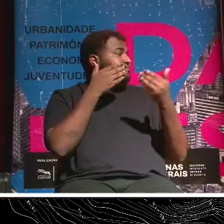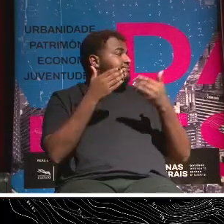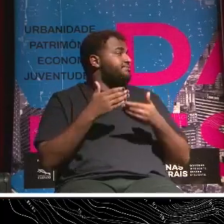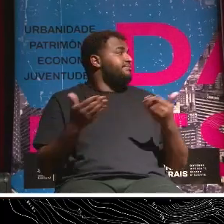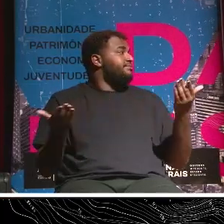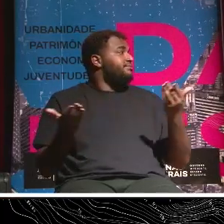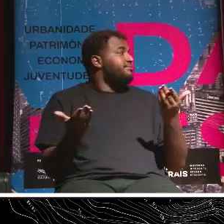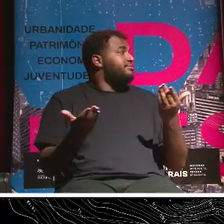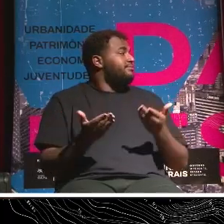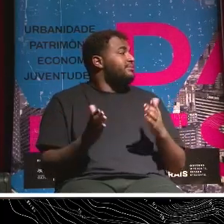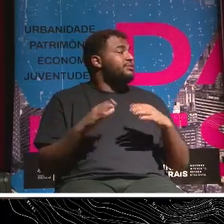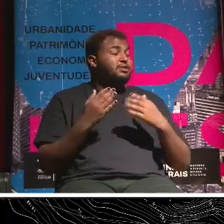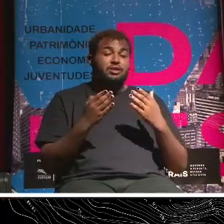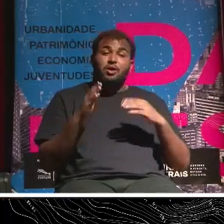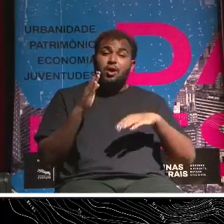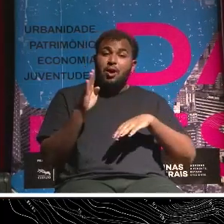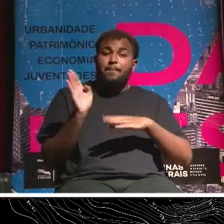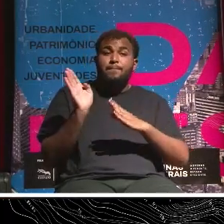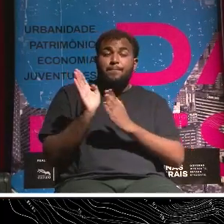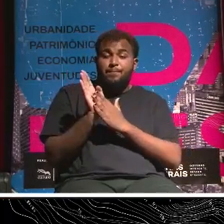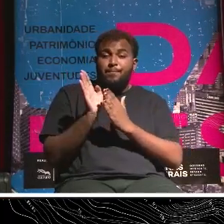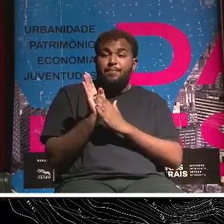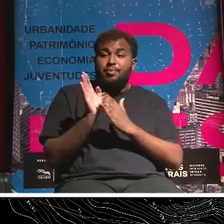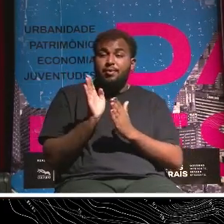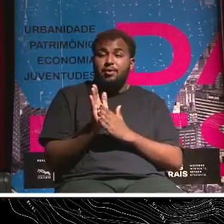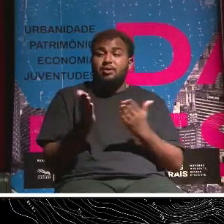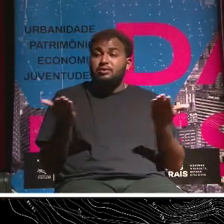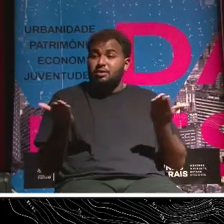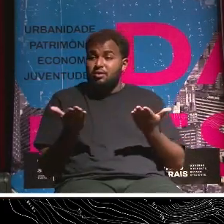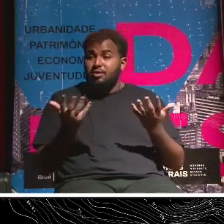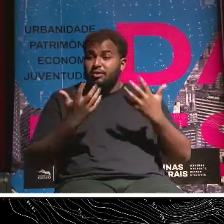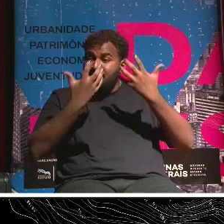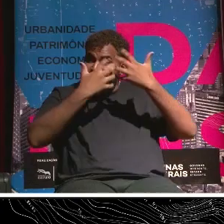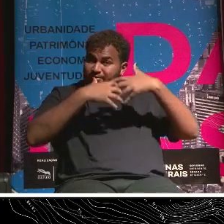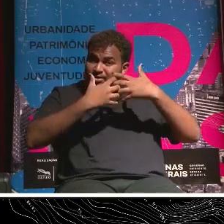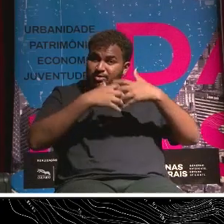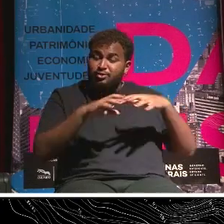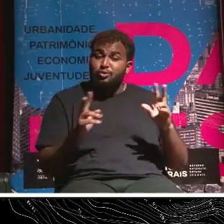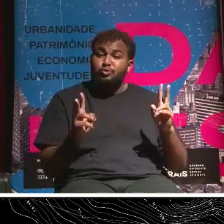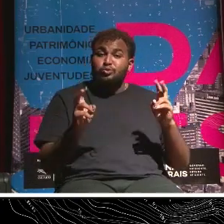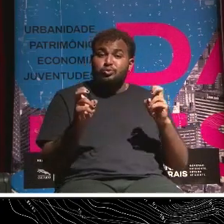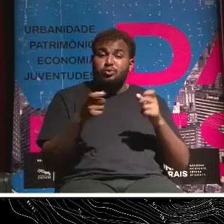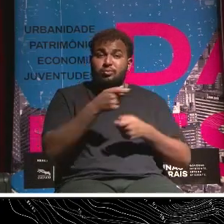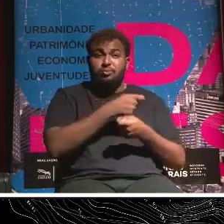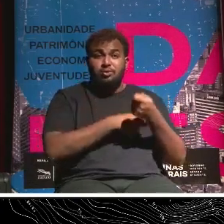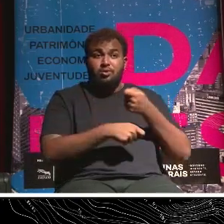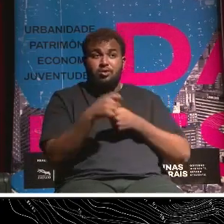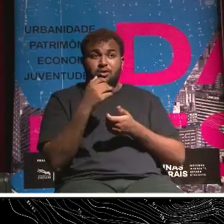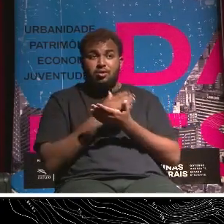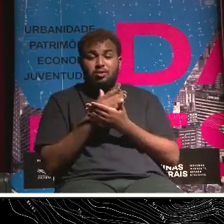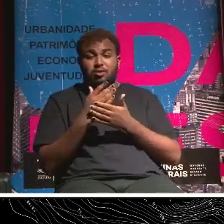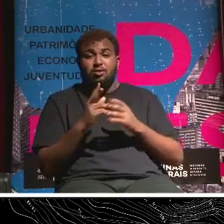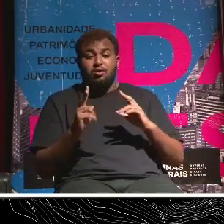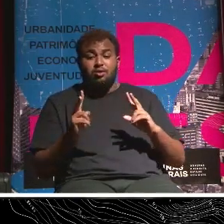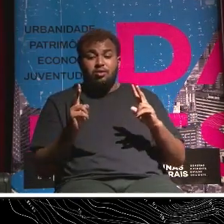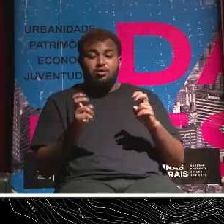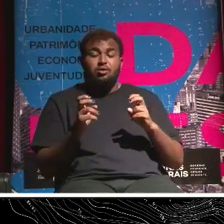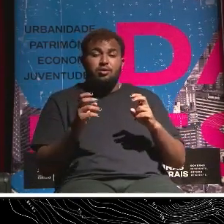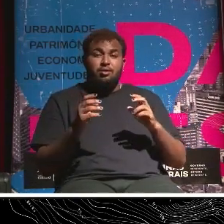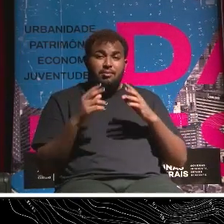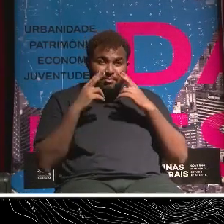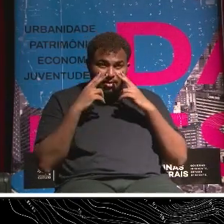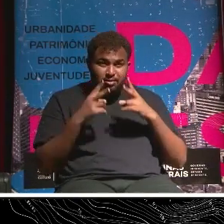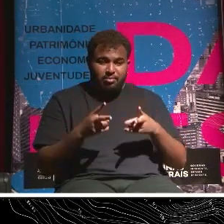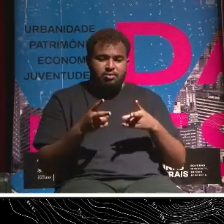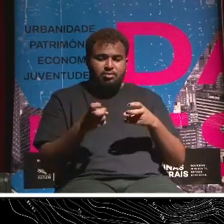agora. A proposta aqui é refletir sobre a economia da cultura a partir de sua perspectiva global